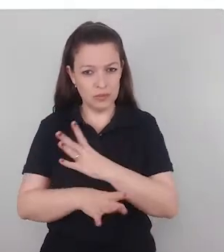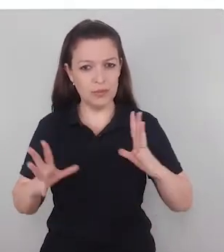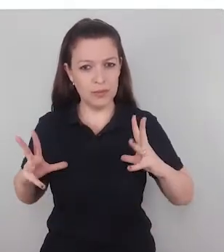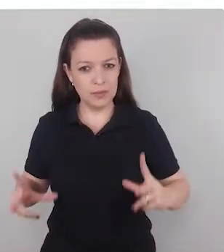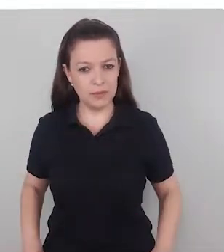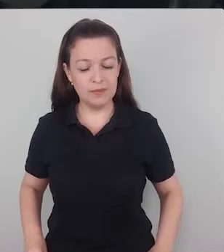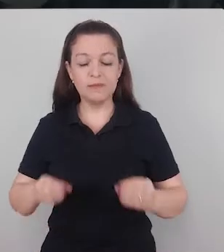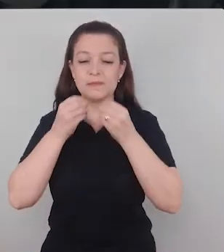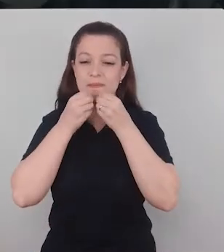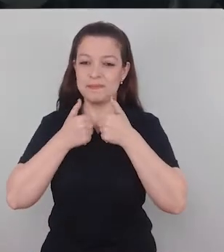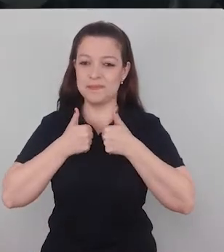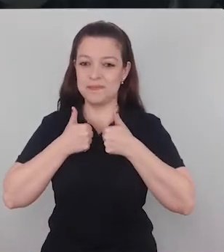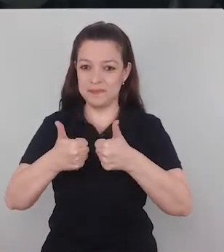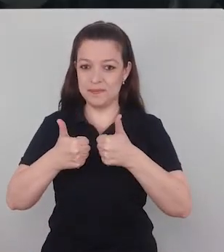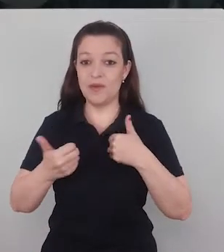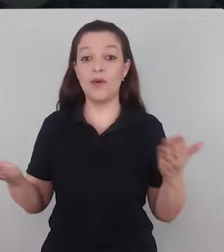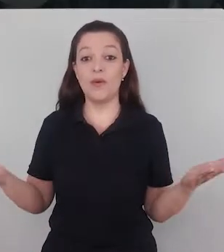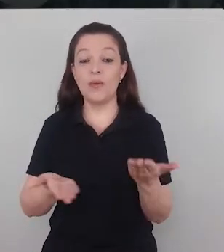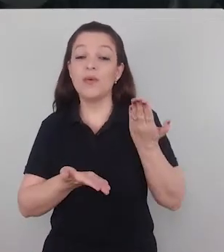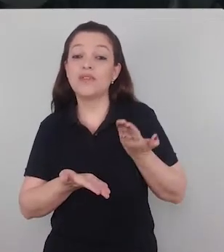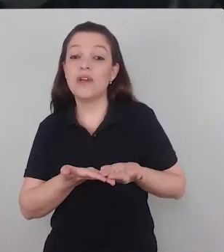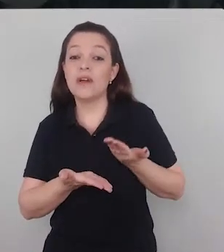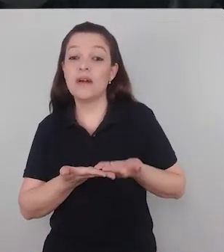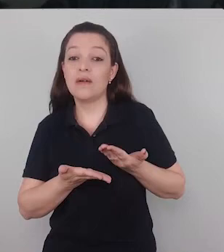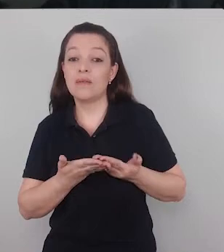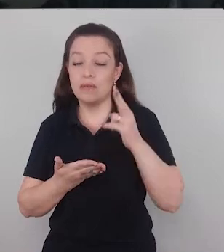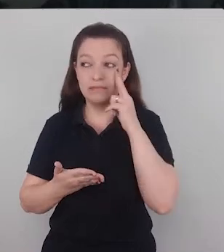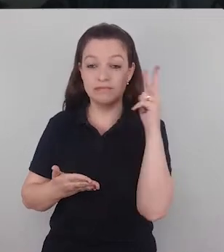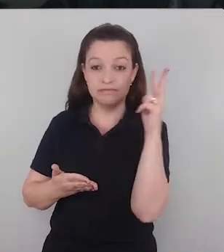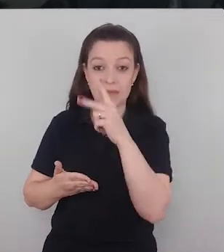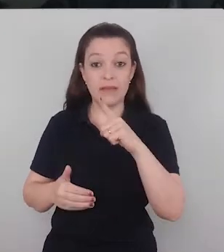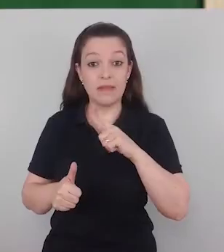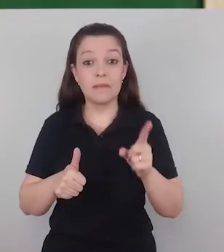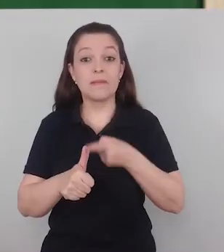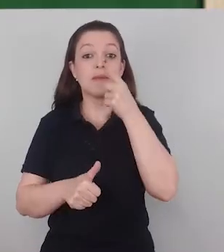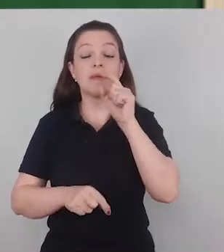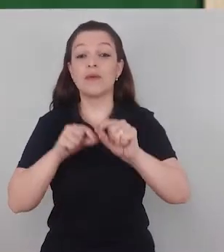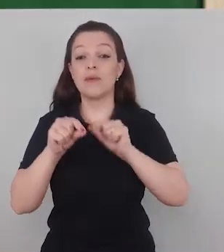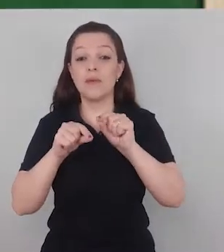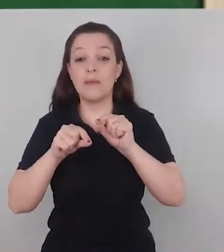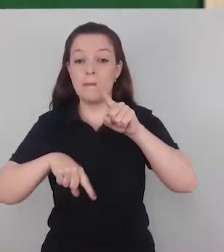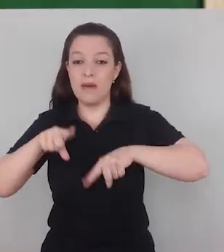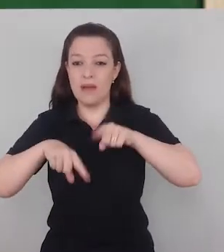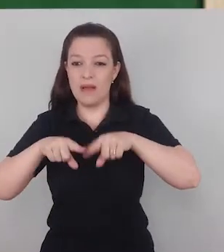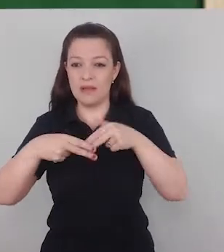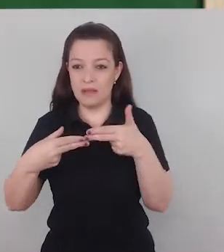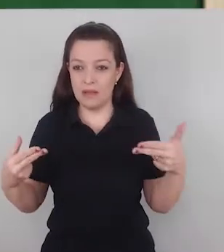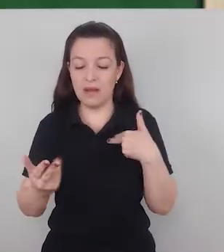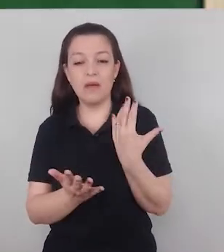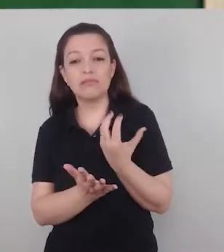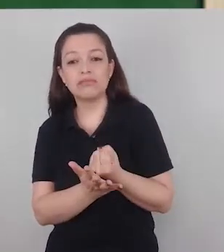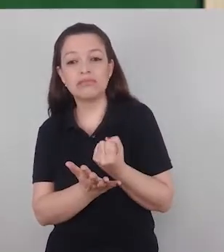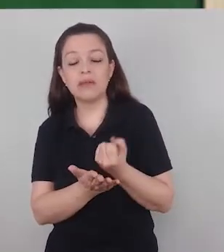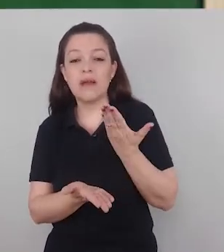Muito bem! Agora vamos para a nossa rotina da aula de hoje. Primeiro, teremos a separação dos materiais, depois o registro